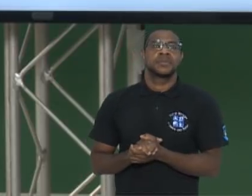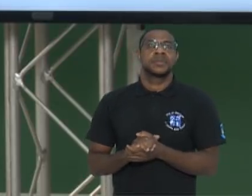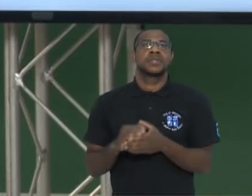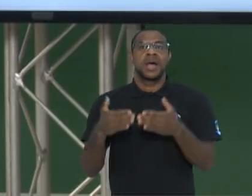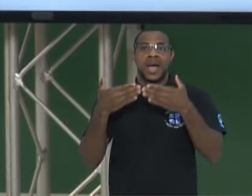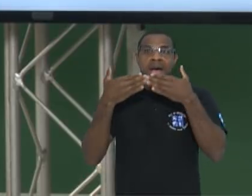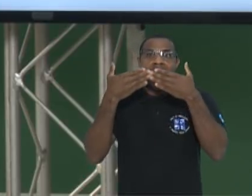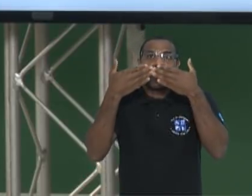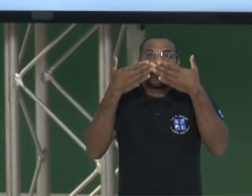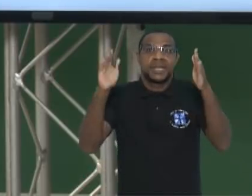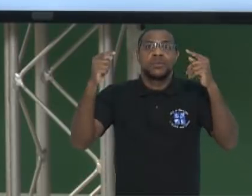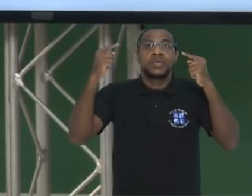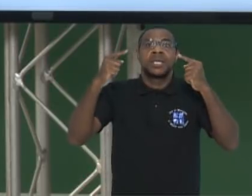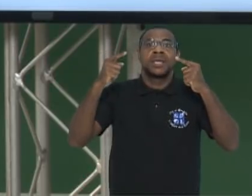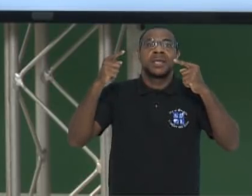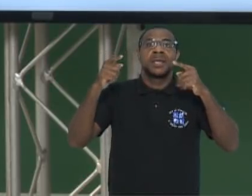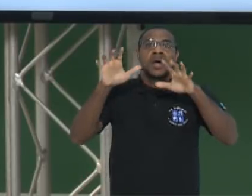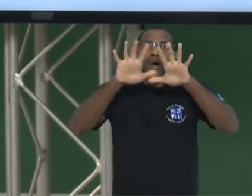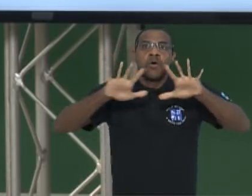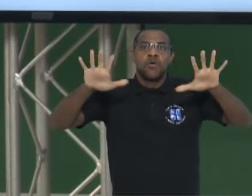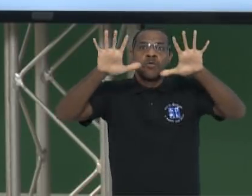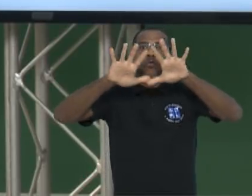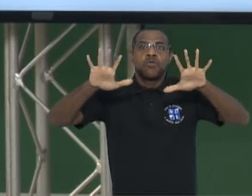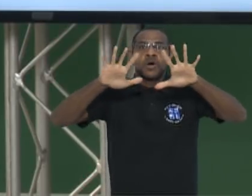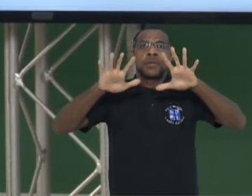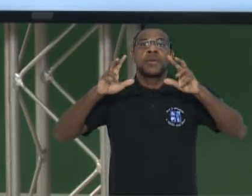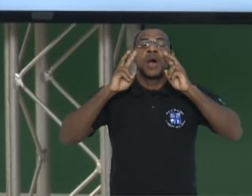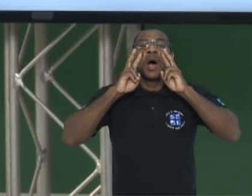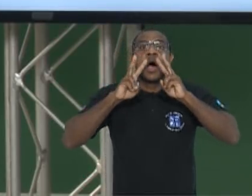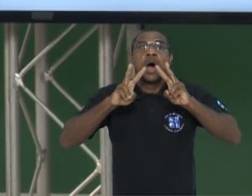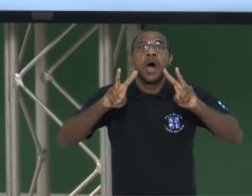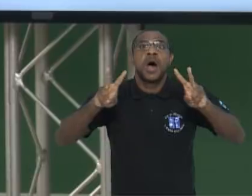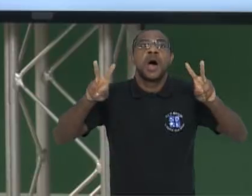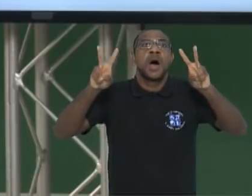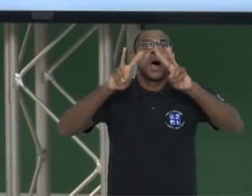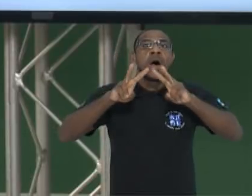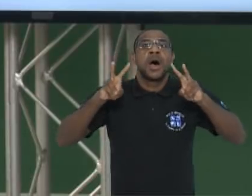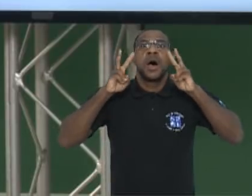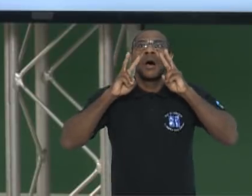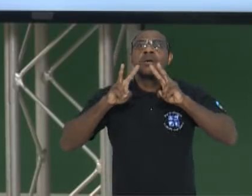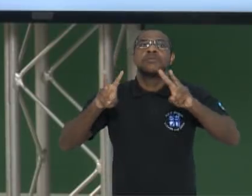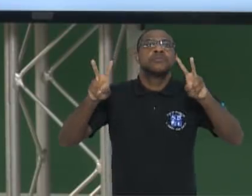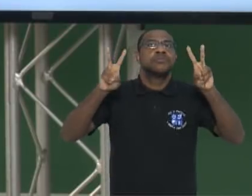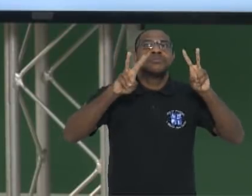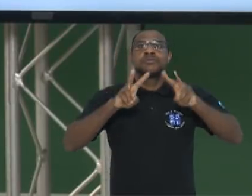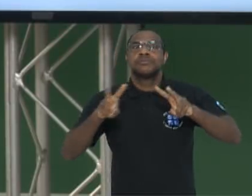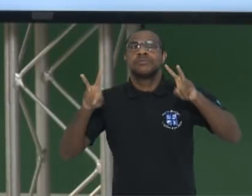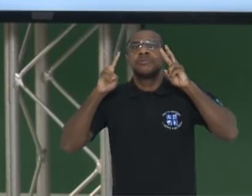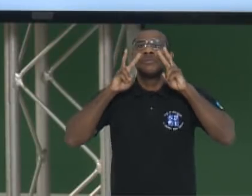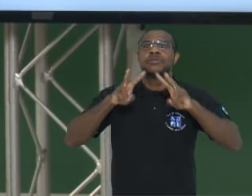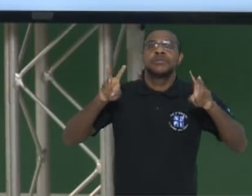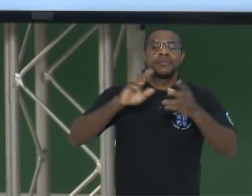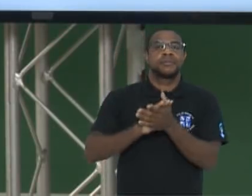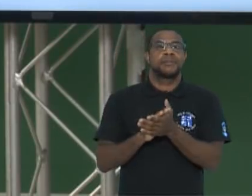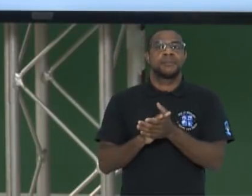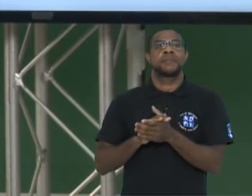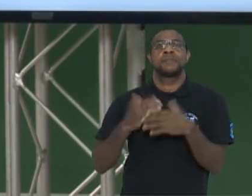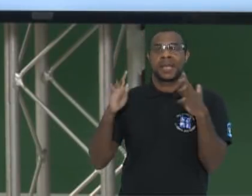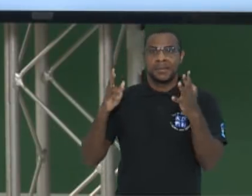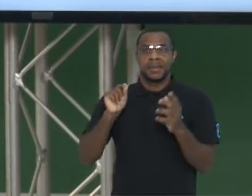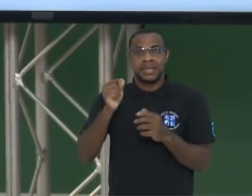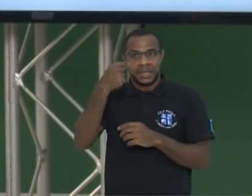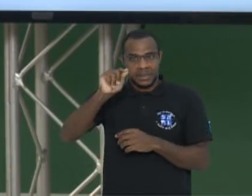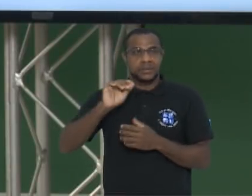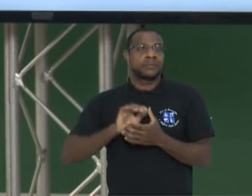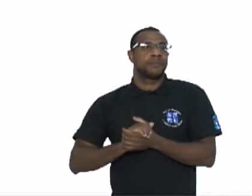esse campo de imaginação que agora é a visão, provocando esse efeito sinestésico. Parabéns para quem acertou. Mais